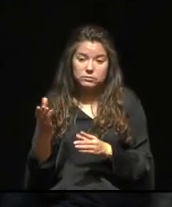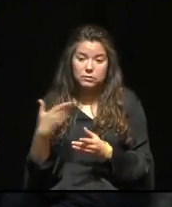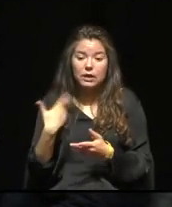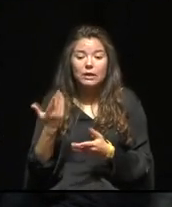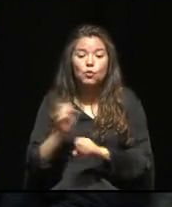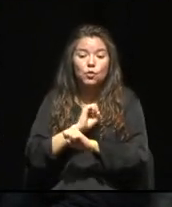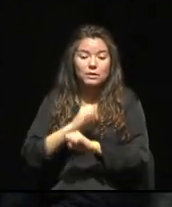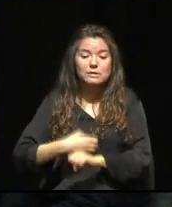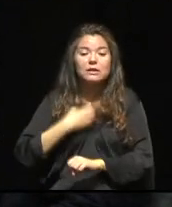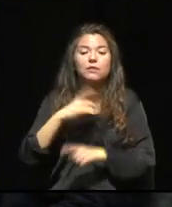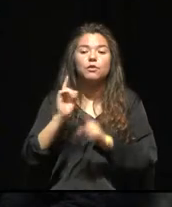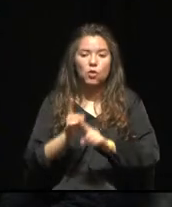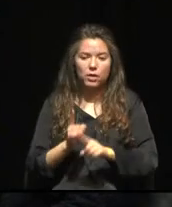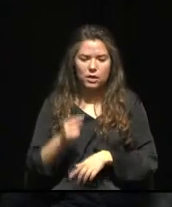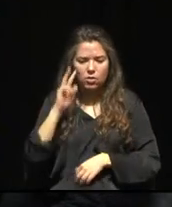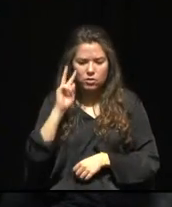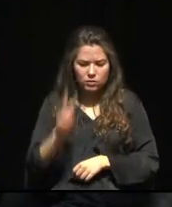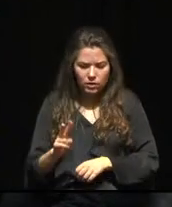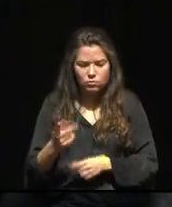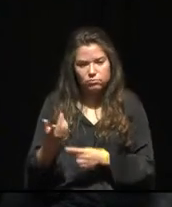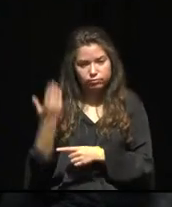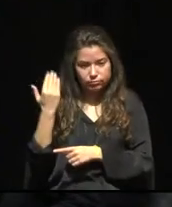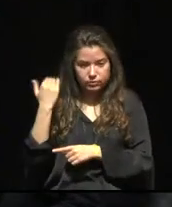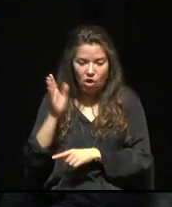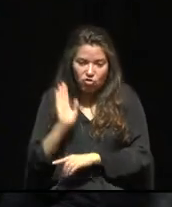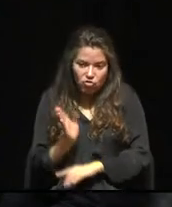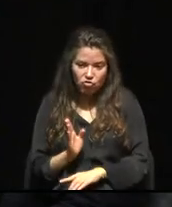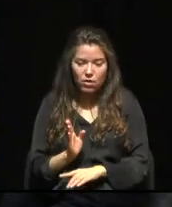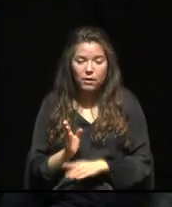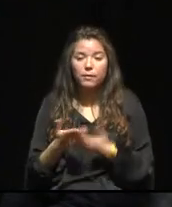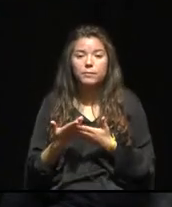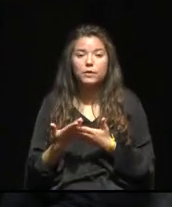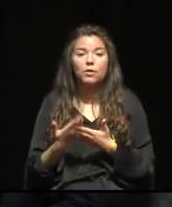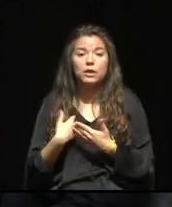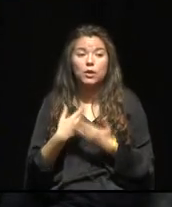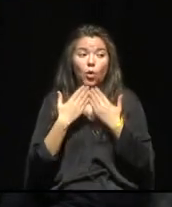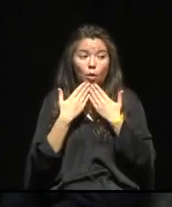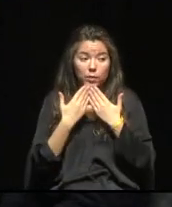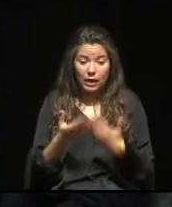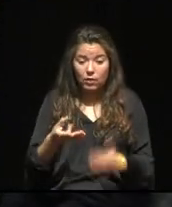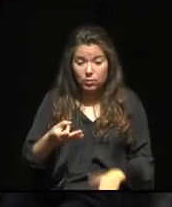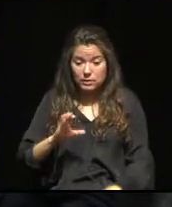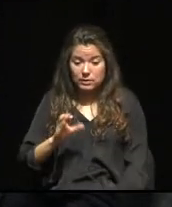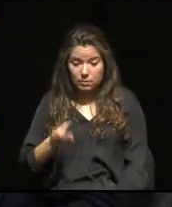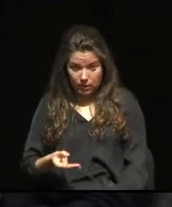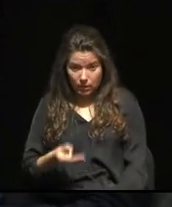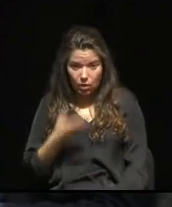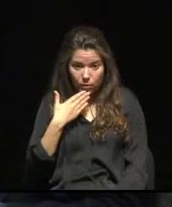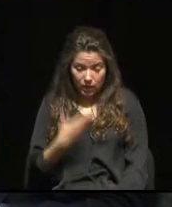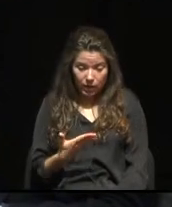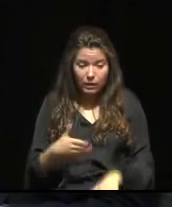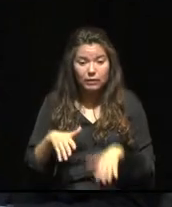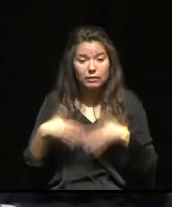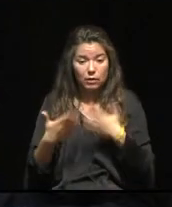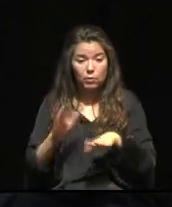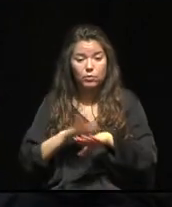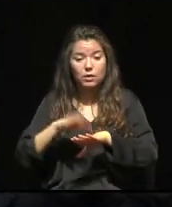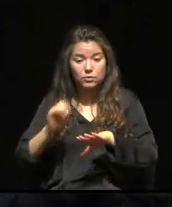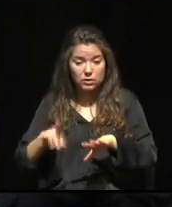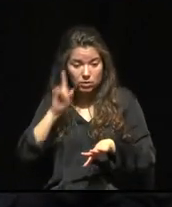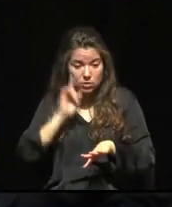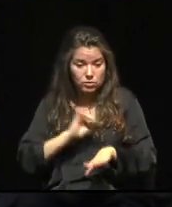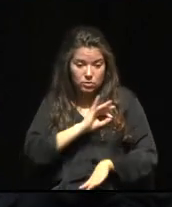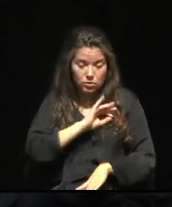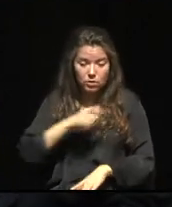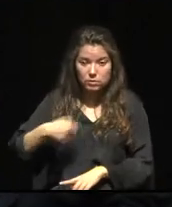com Aliás já vimos isso n no mandato passado se e Agradeço ao PCP eh nesse sentido senhor presidente se for